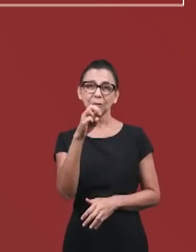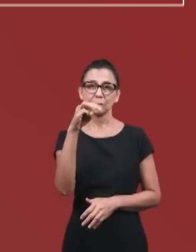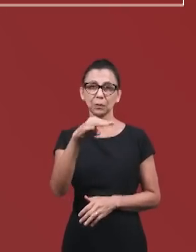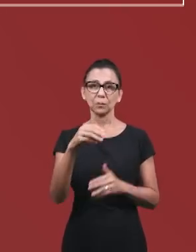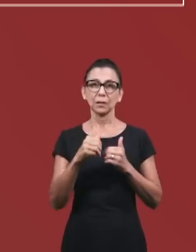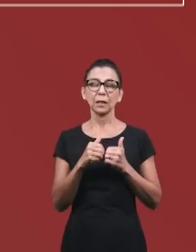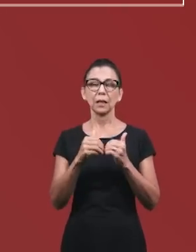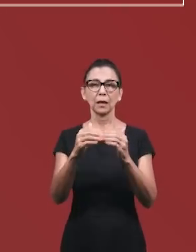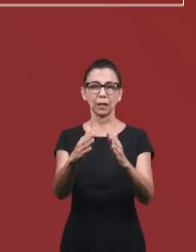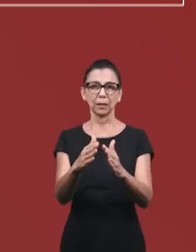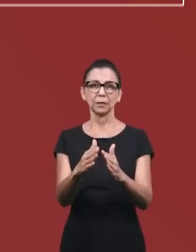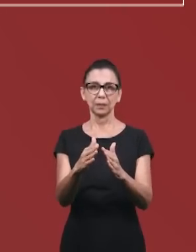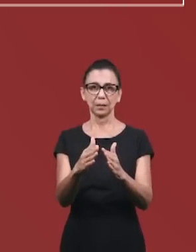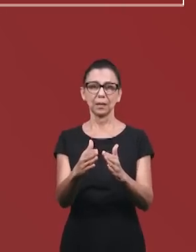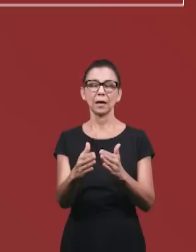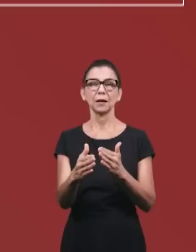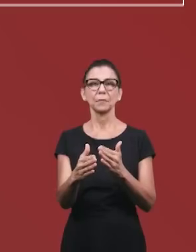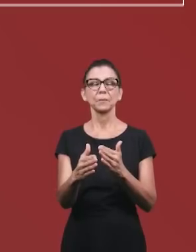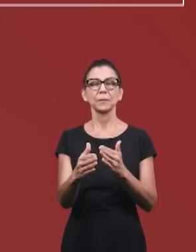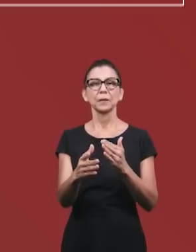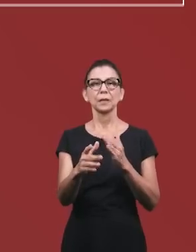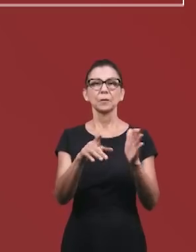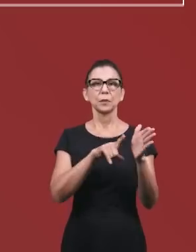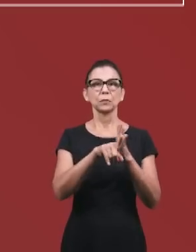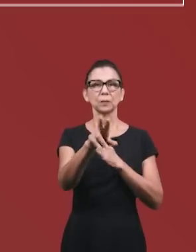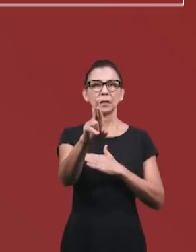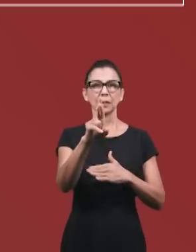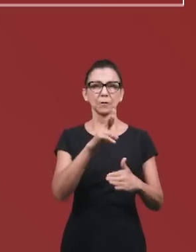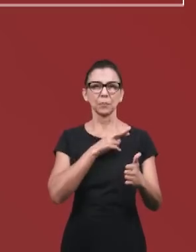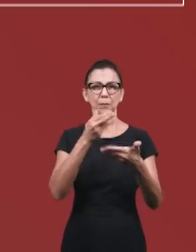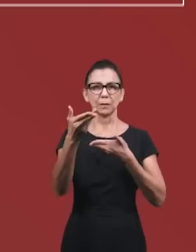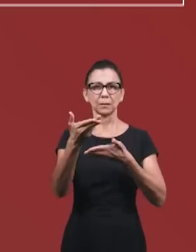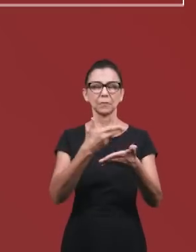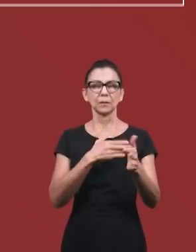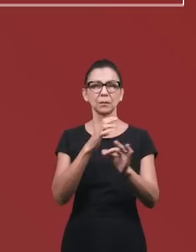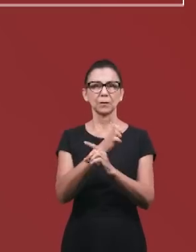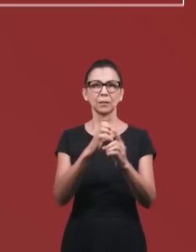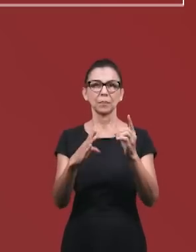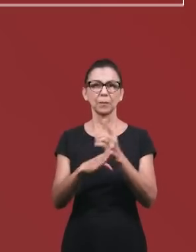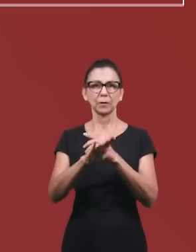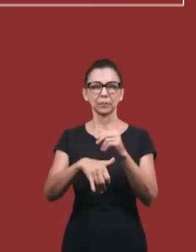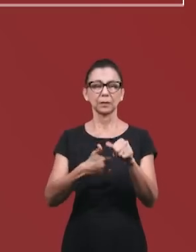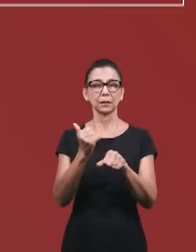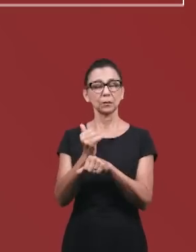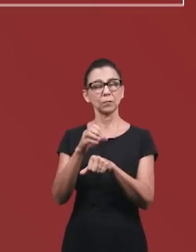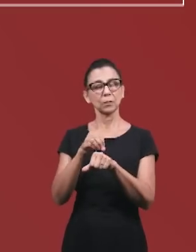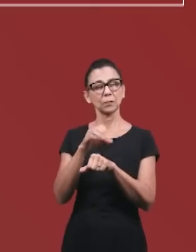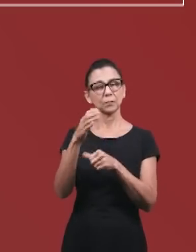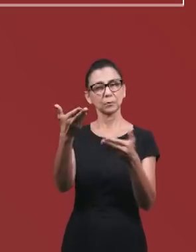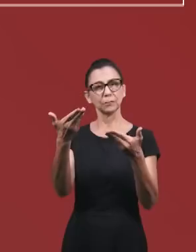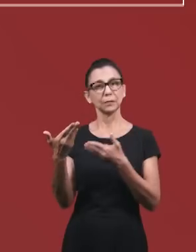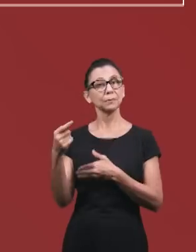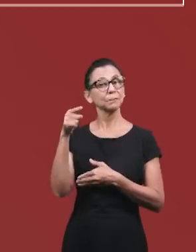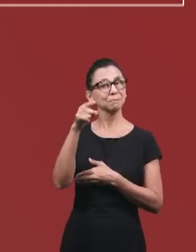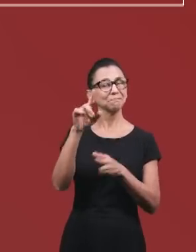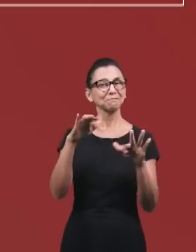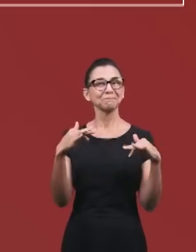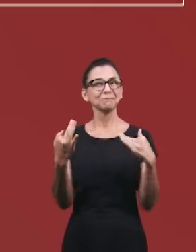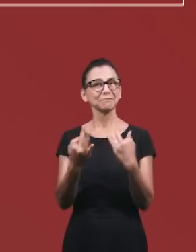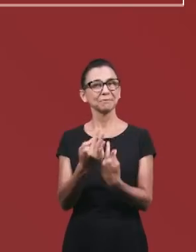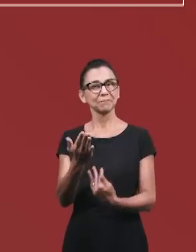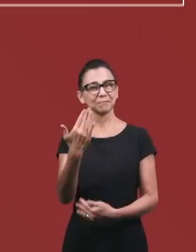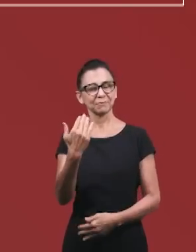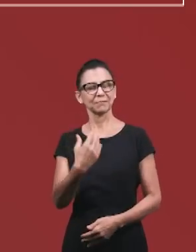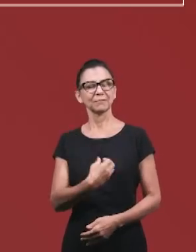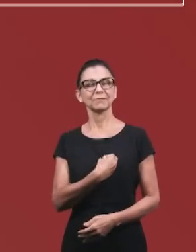minutos, daremos início às participações da Escola Bíblica Dominical, transmitidas por esse canal. Convidamos você e